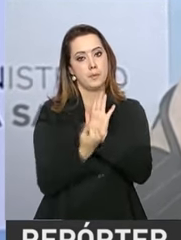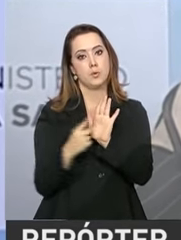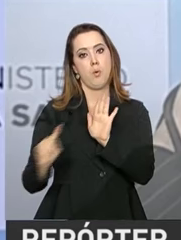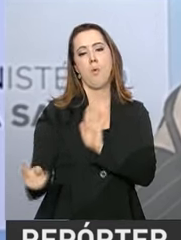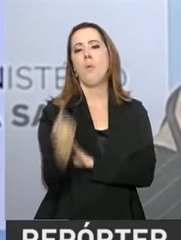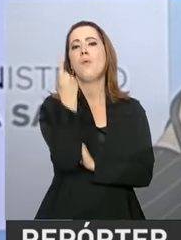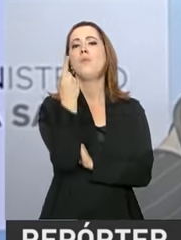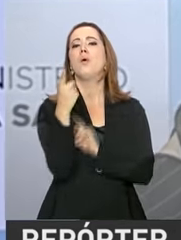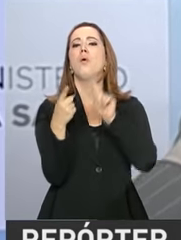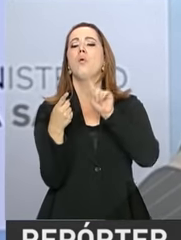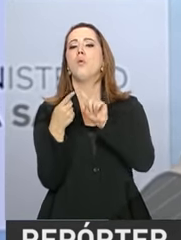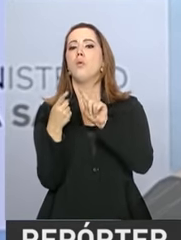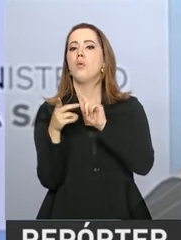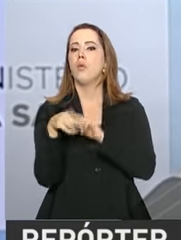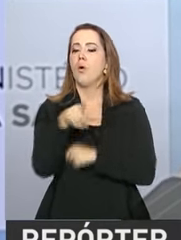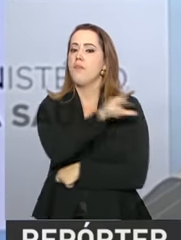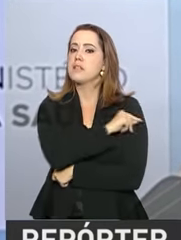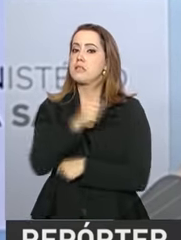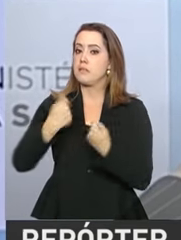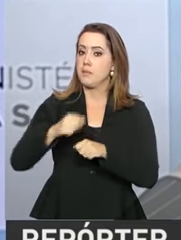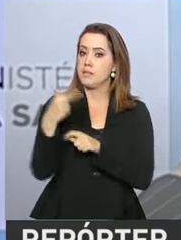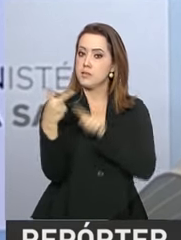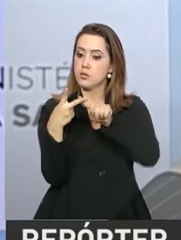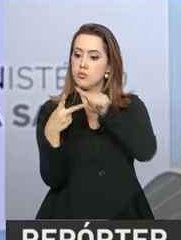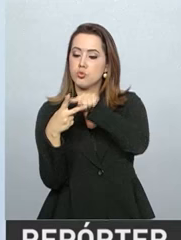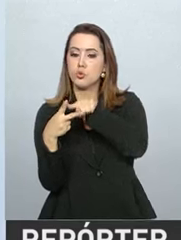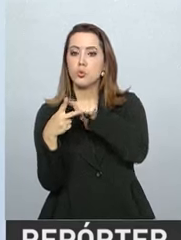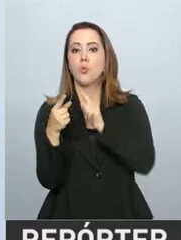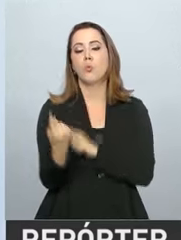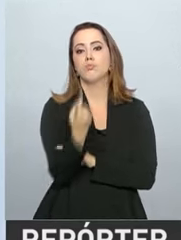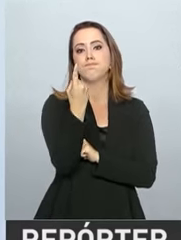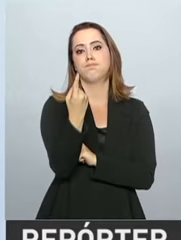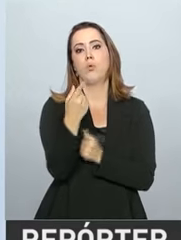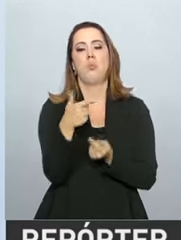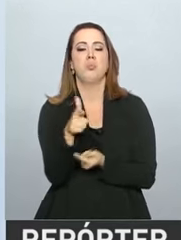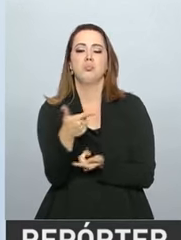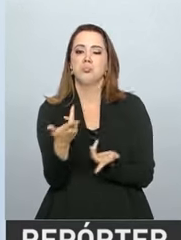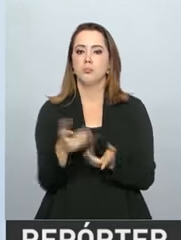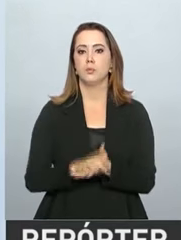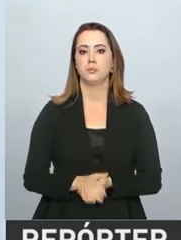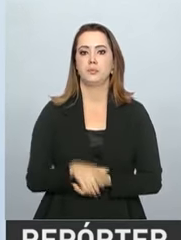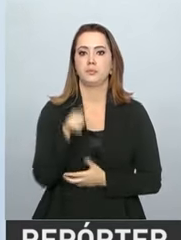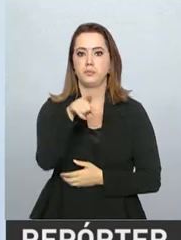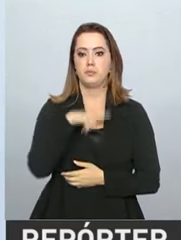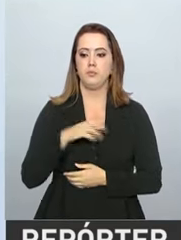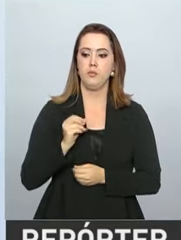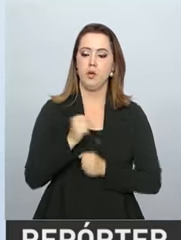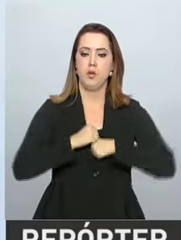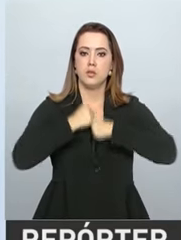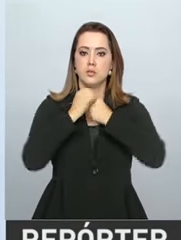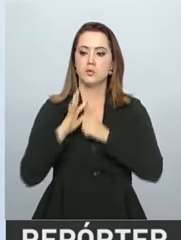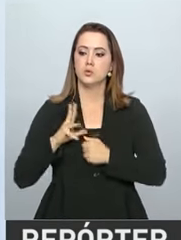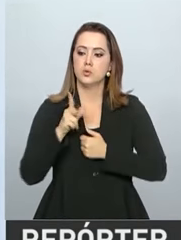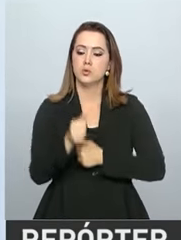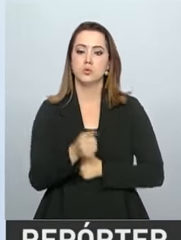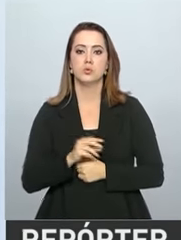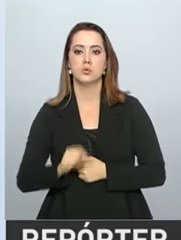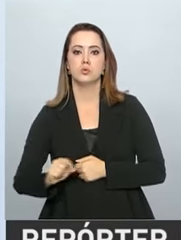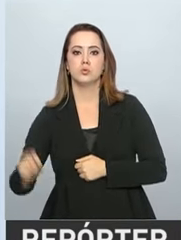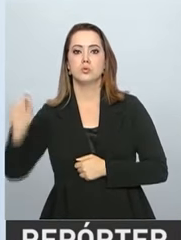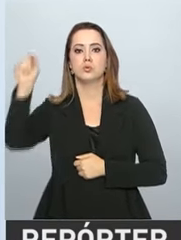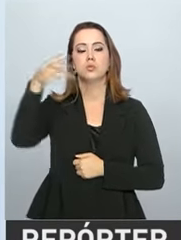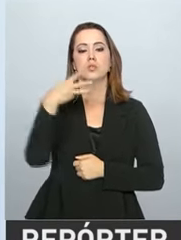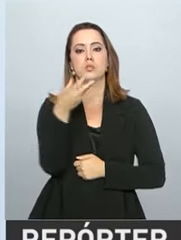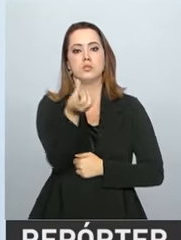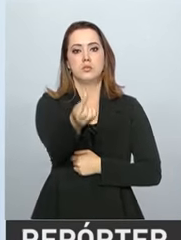única dose de uma vacina que são duas doses, não há efeito. A campanha é um esforço de todos os estados, com 36 mil postos e